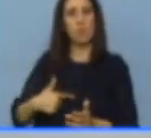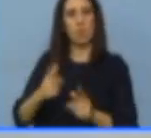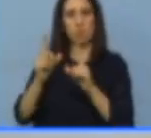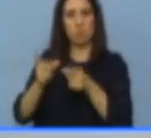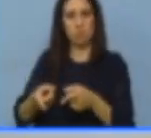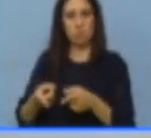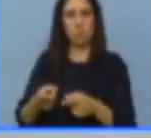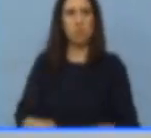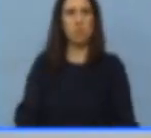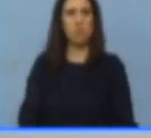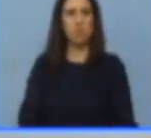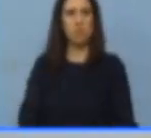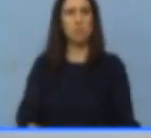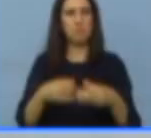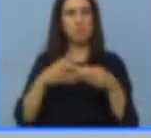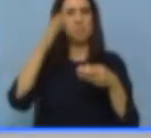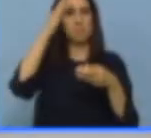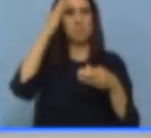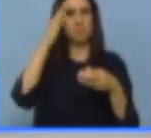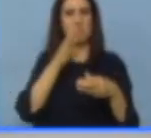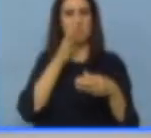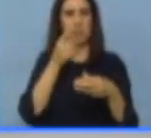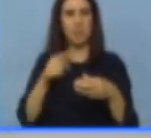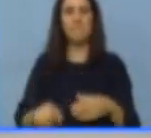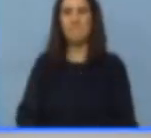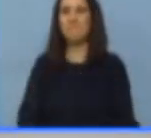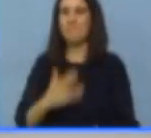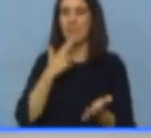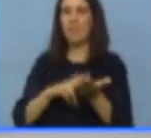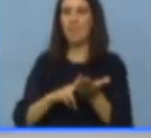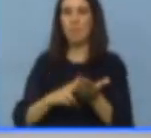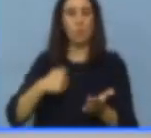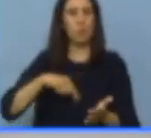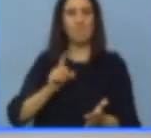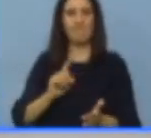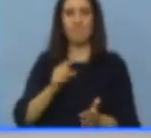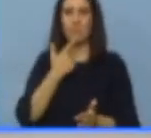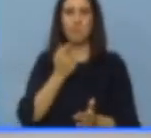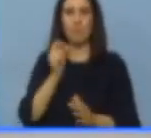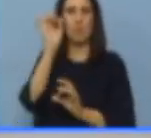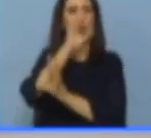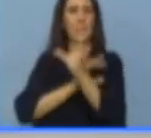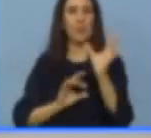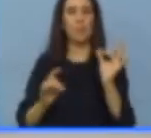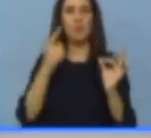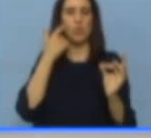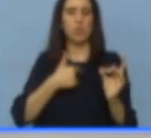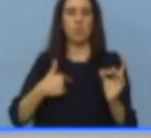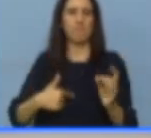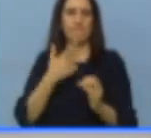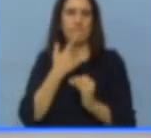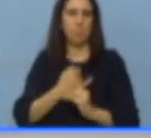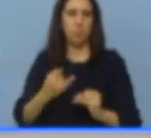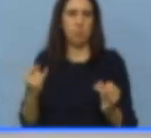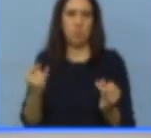Temos uma presença em Macau. Esse é o sonho de muitas congregações missionárias. É verdade, porque nós não podemos, os europeus, entrar na China é quase impossível, por um